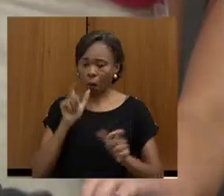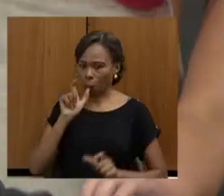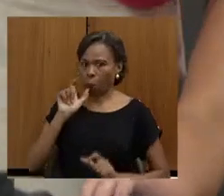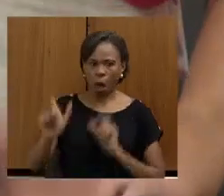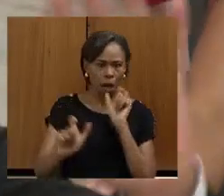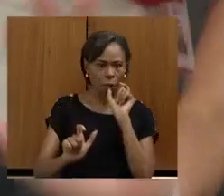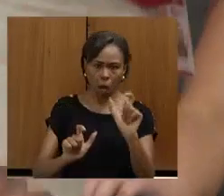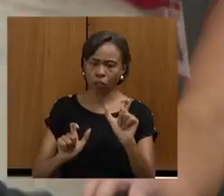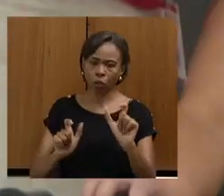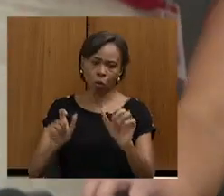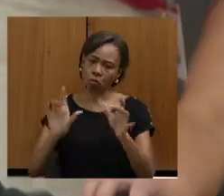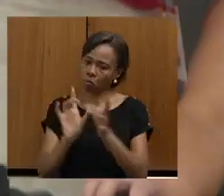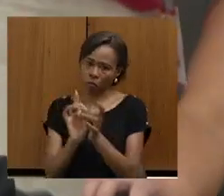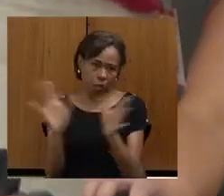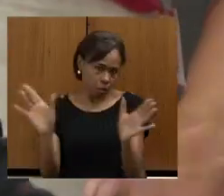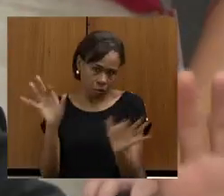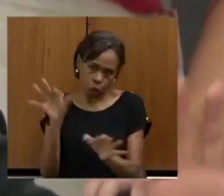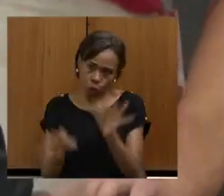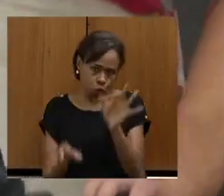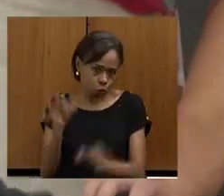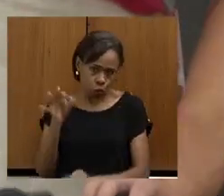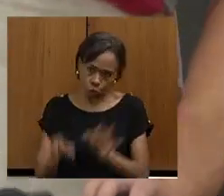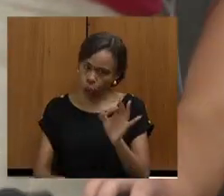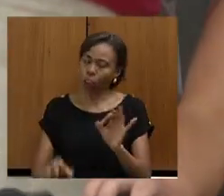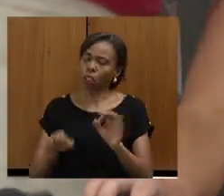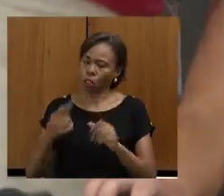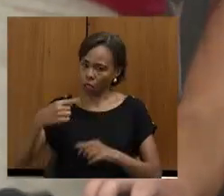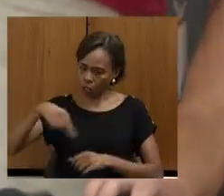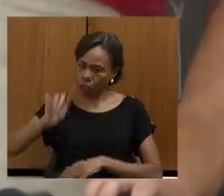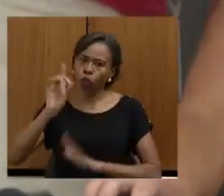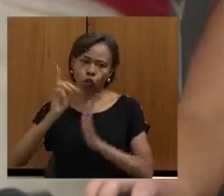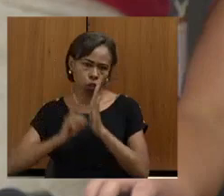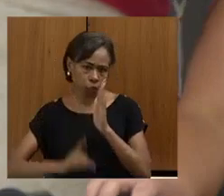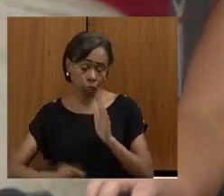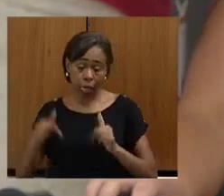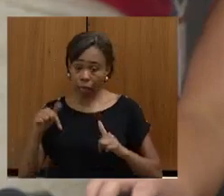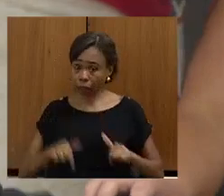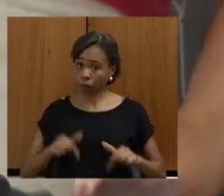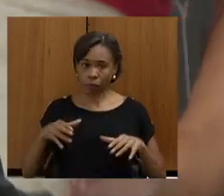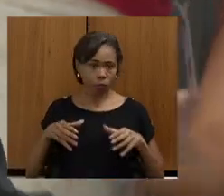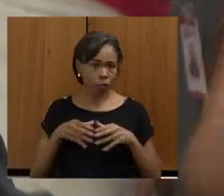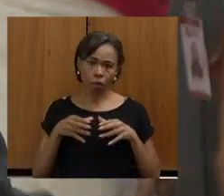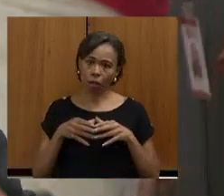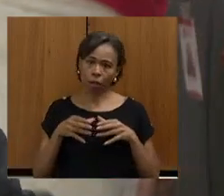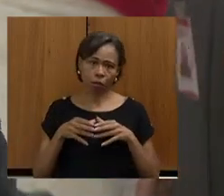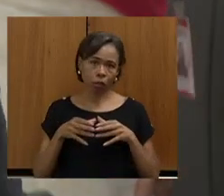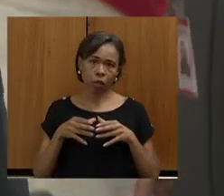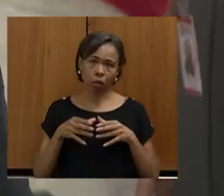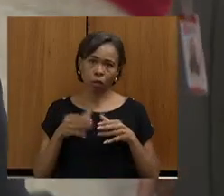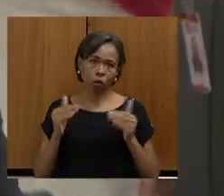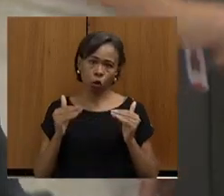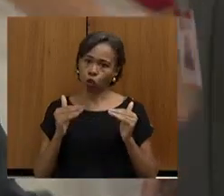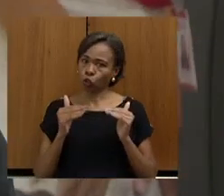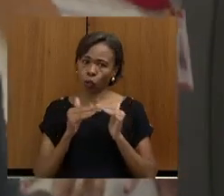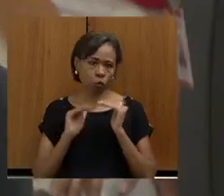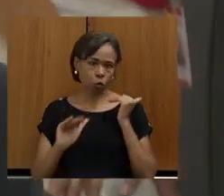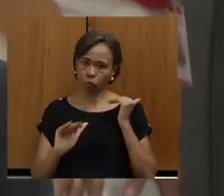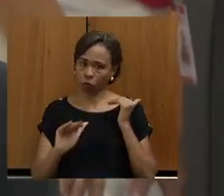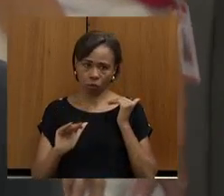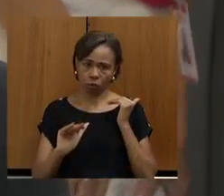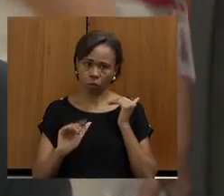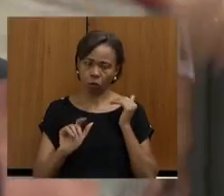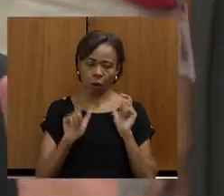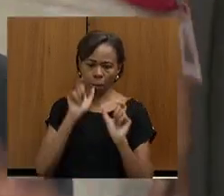os seus direitos na justiça. Então, a comissão não está de acordo com qualquer ataque